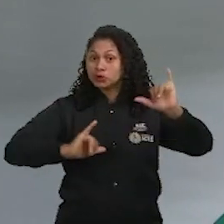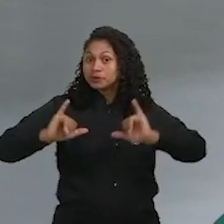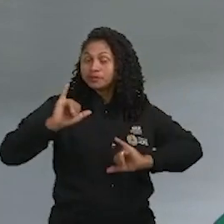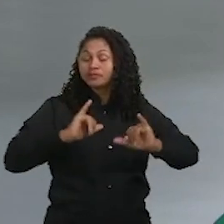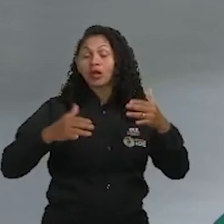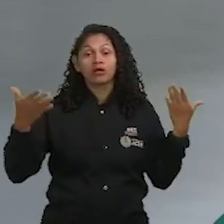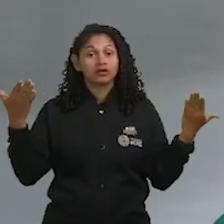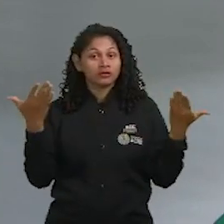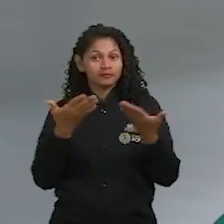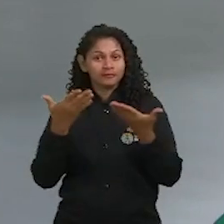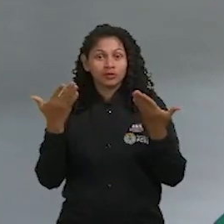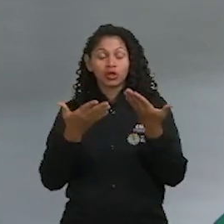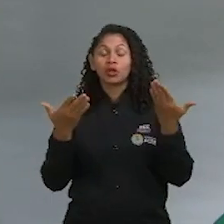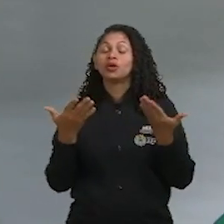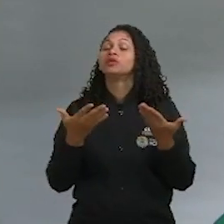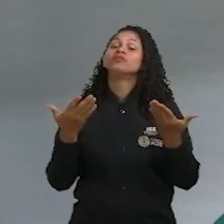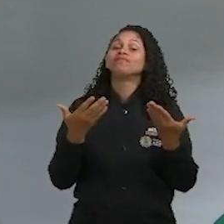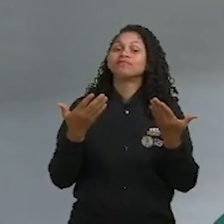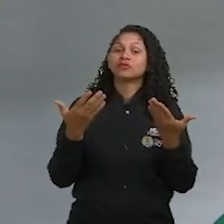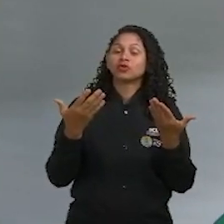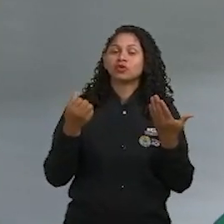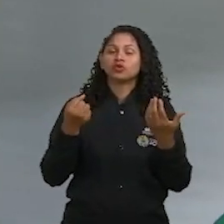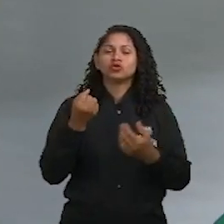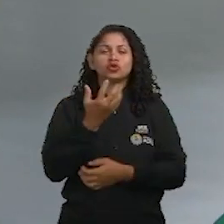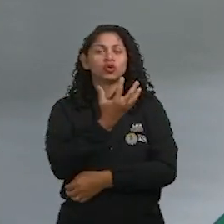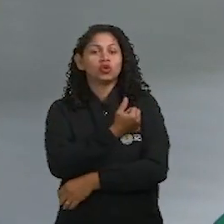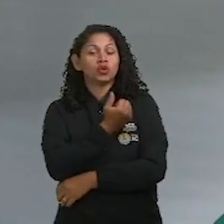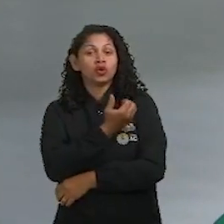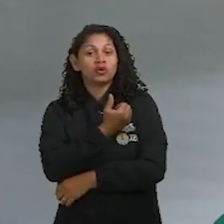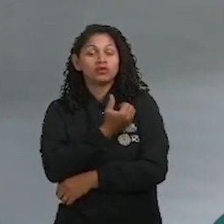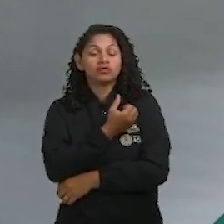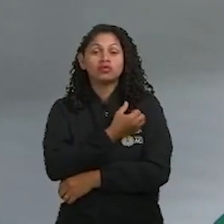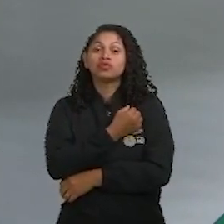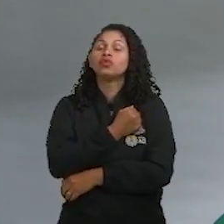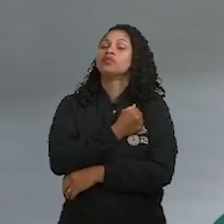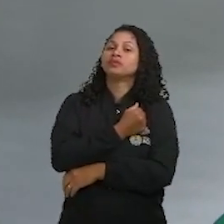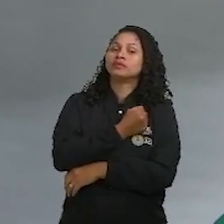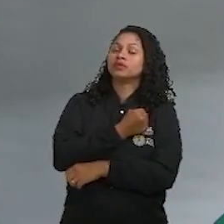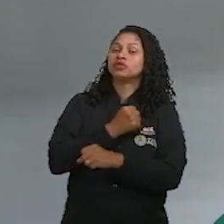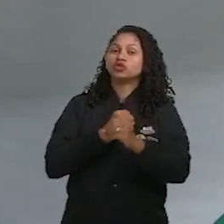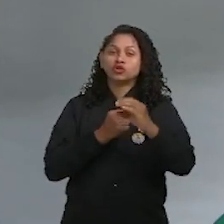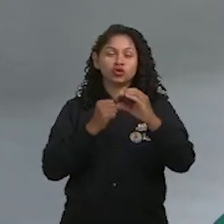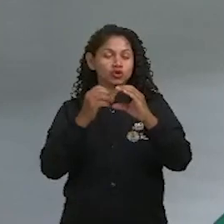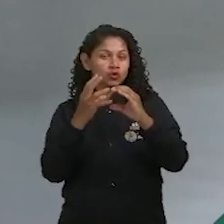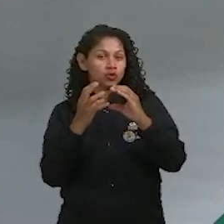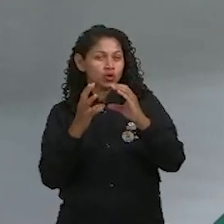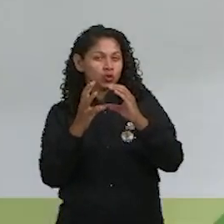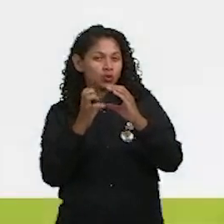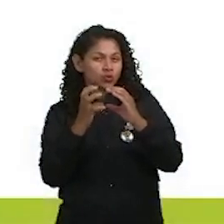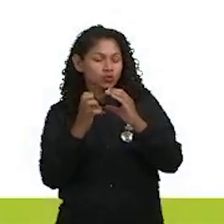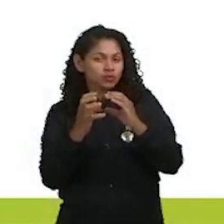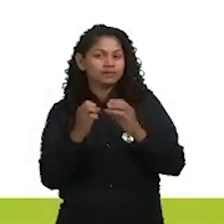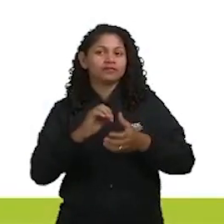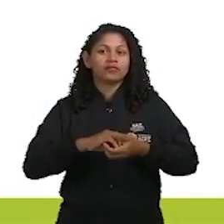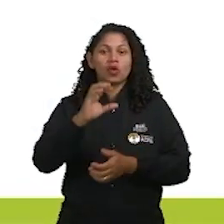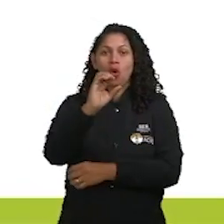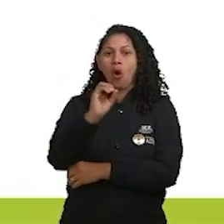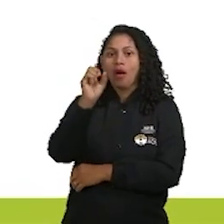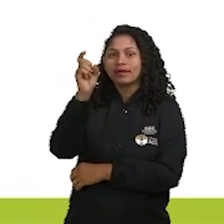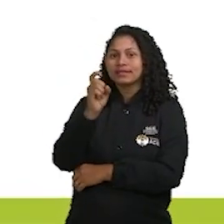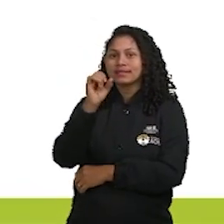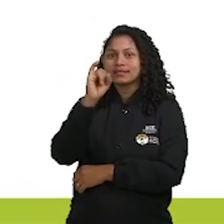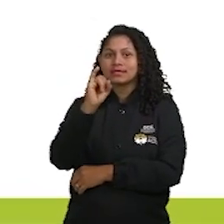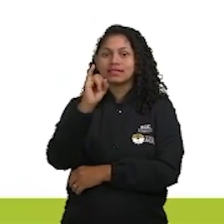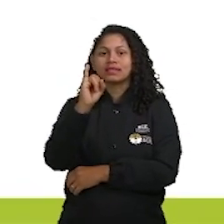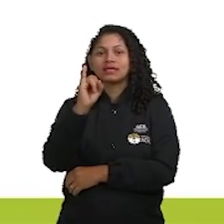sobre números de oxidação, mais conhecido como NOx. Vamos lá? Primeiramente,